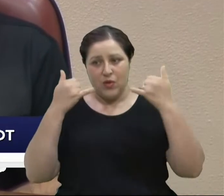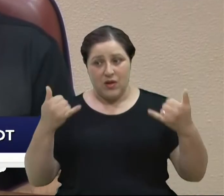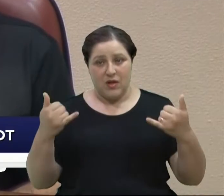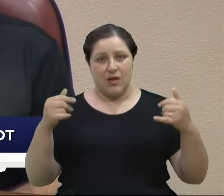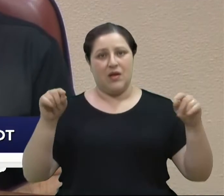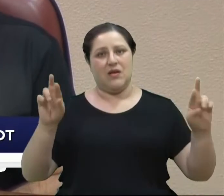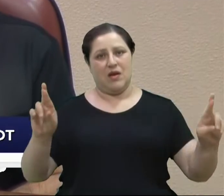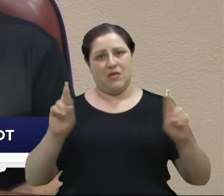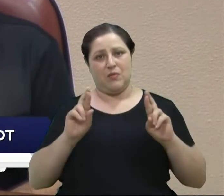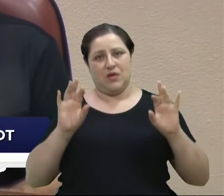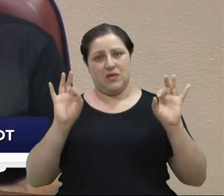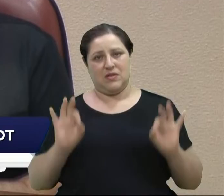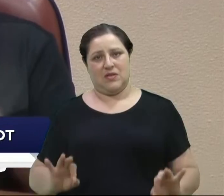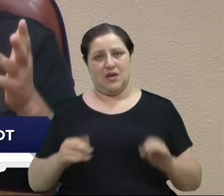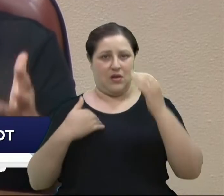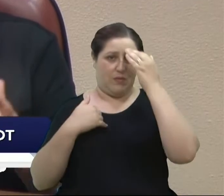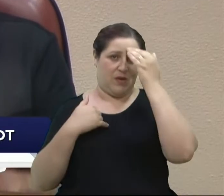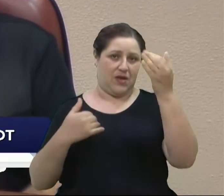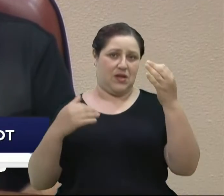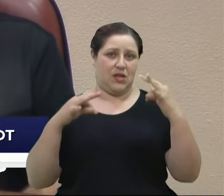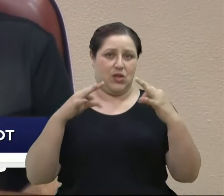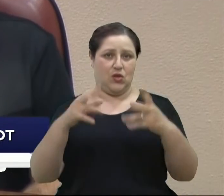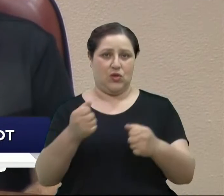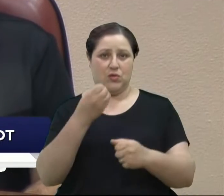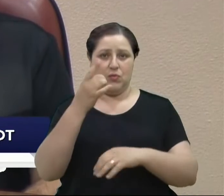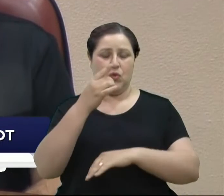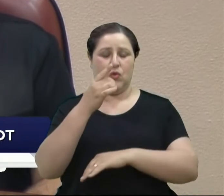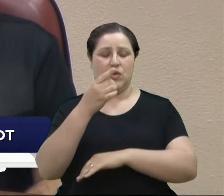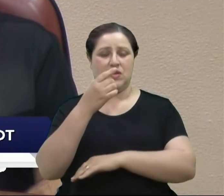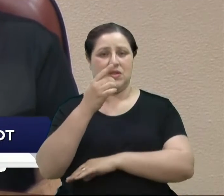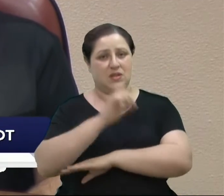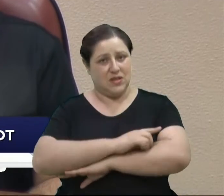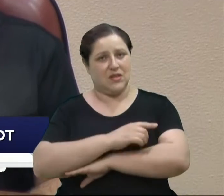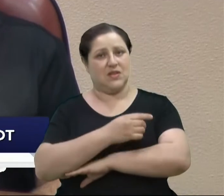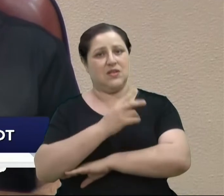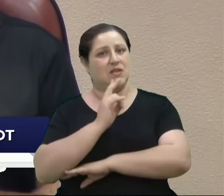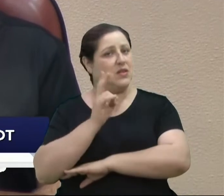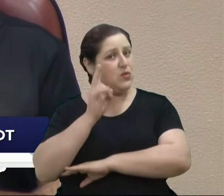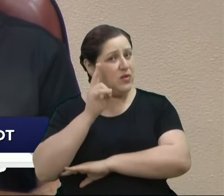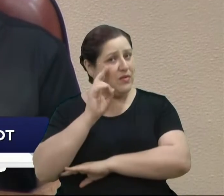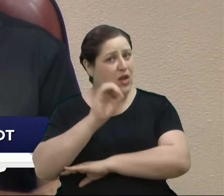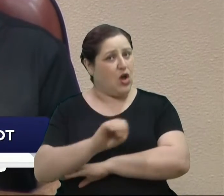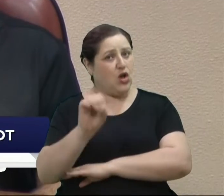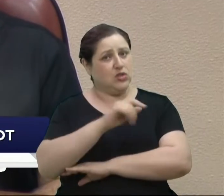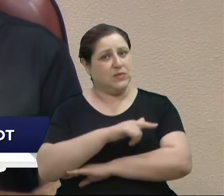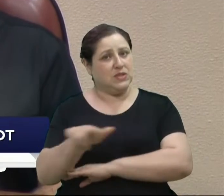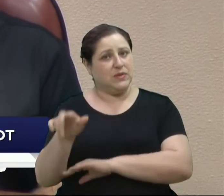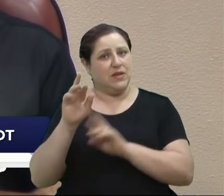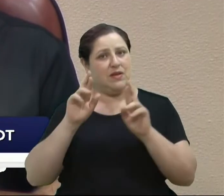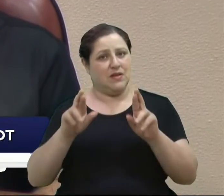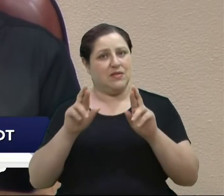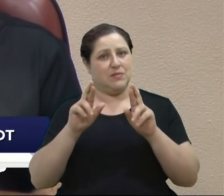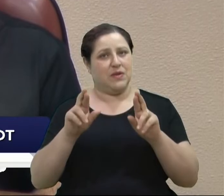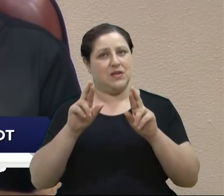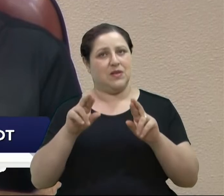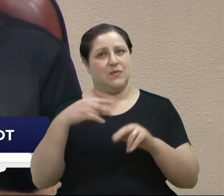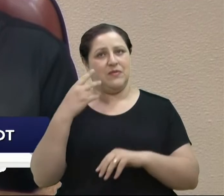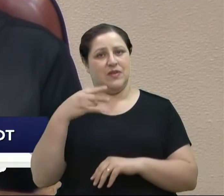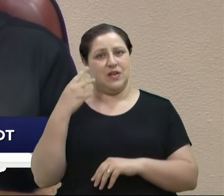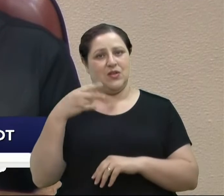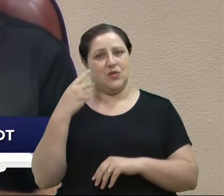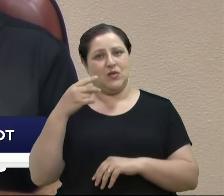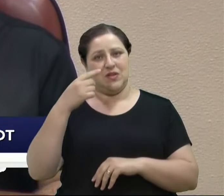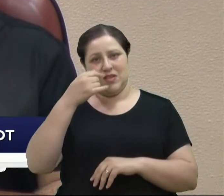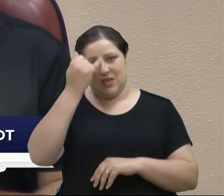agradecer a todos, uma boa segunda-feira, uma ótima semana. Esperamos, que nem diz o vereador